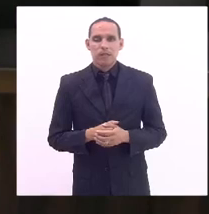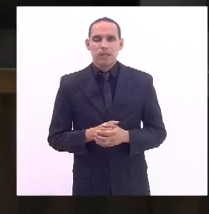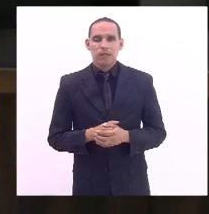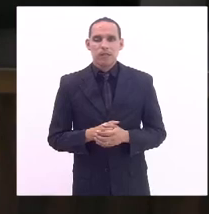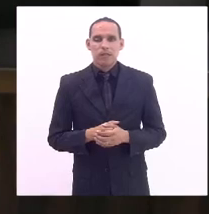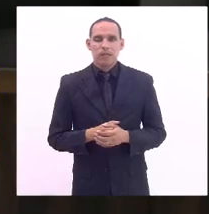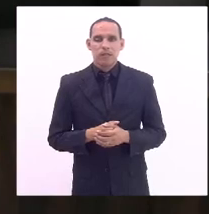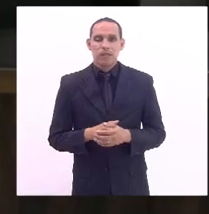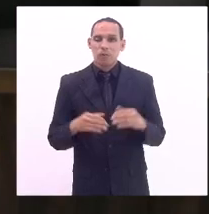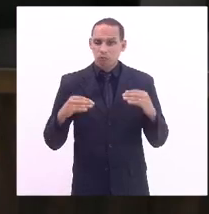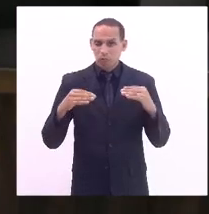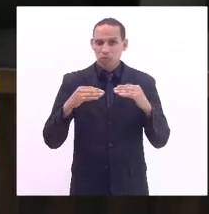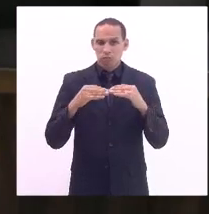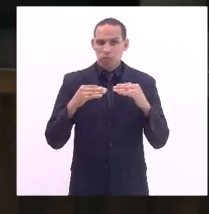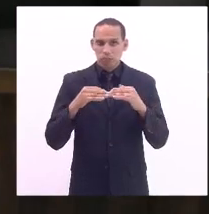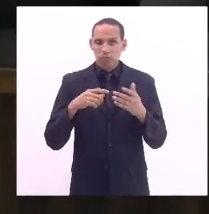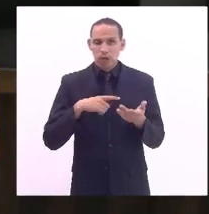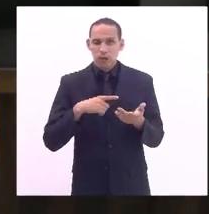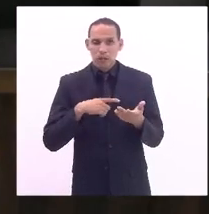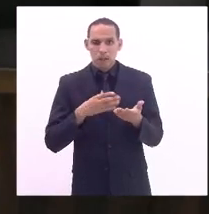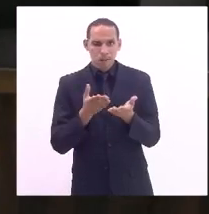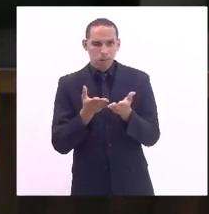Fica acordado, deputado Márcio, que